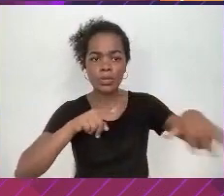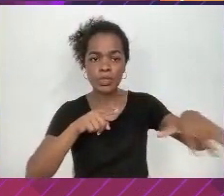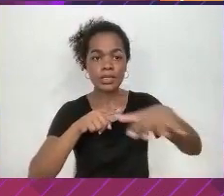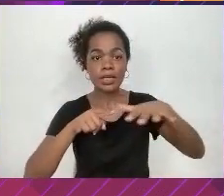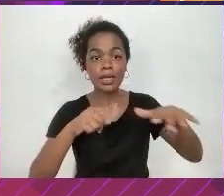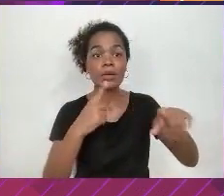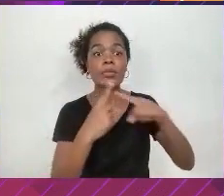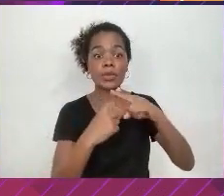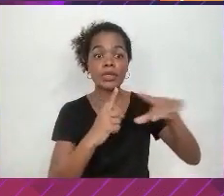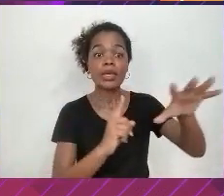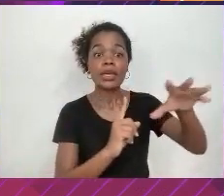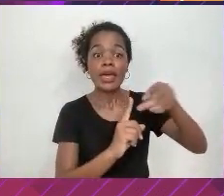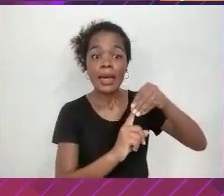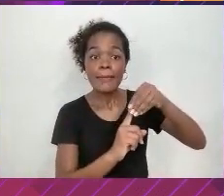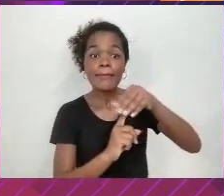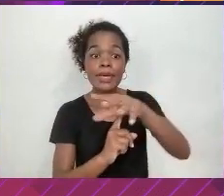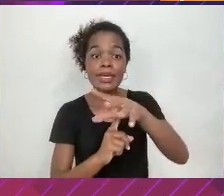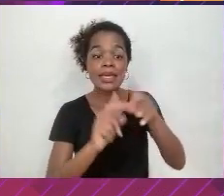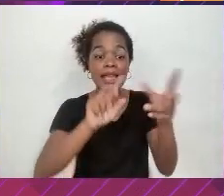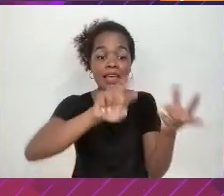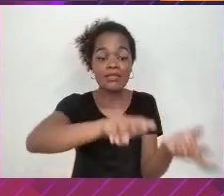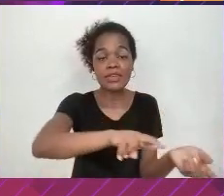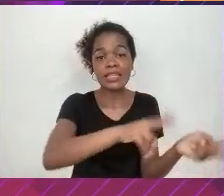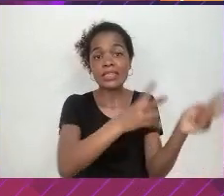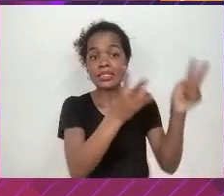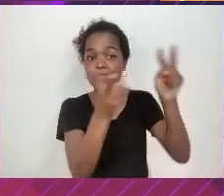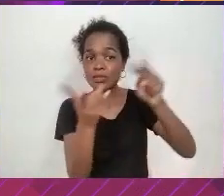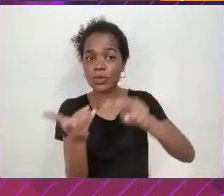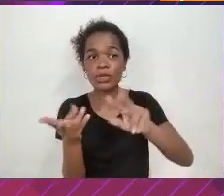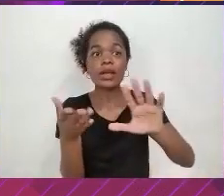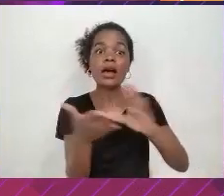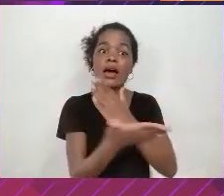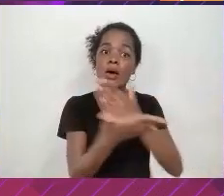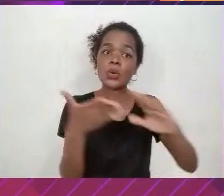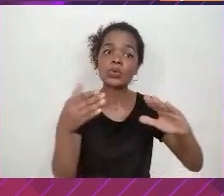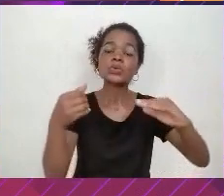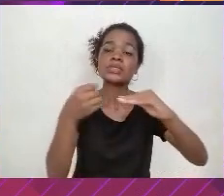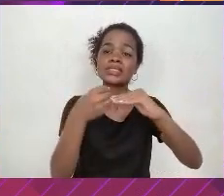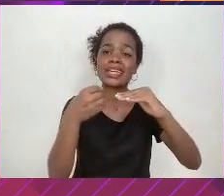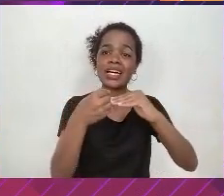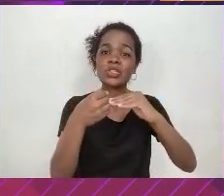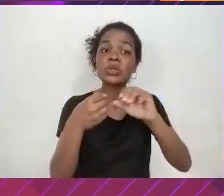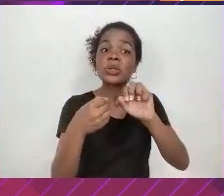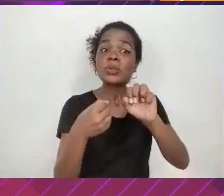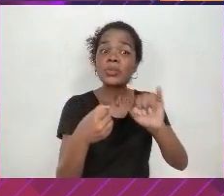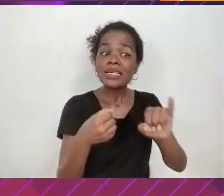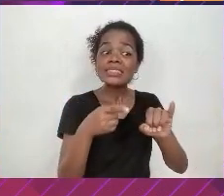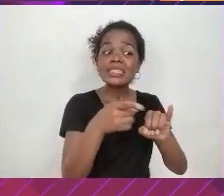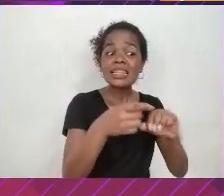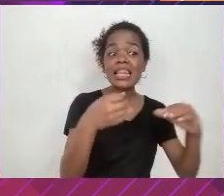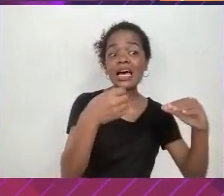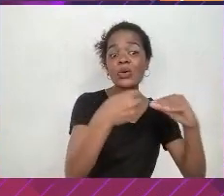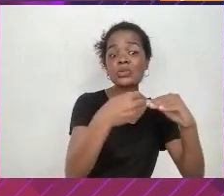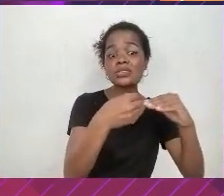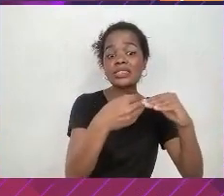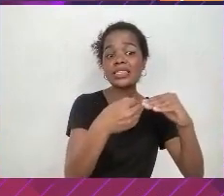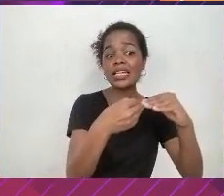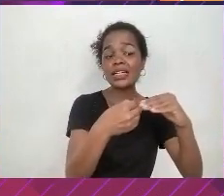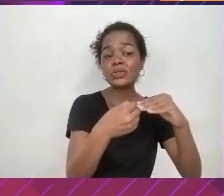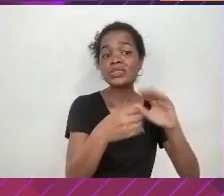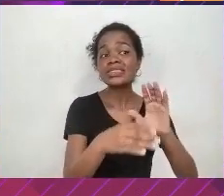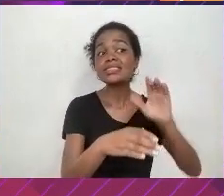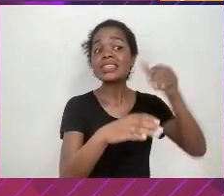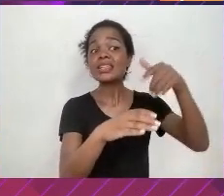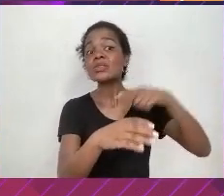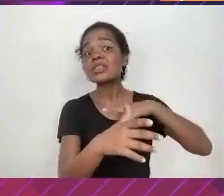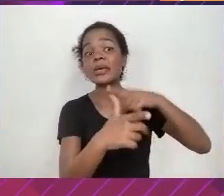vai transportar alguns dados para a gente. Mas e se esses dados estiverem com problema, e não a nossa API, no caso? Cadê a